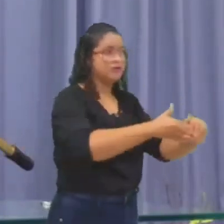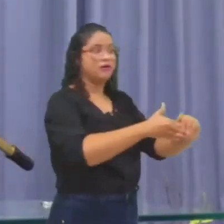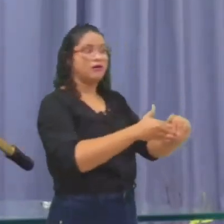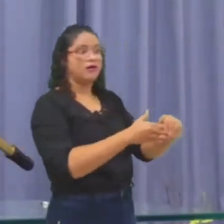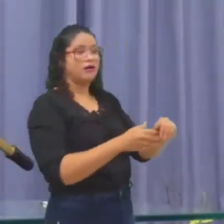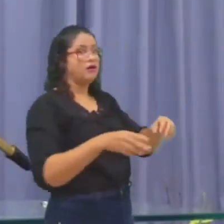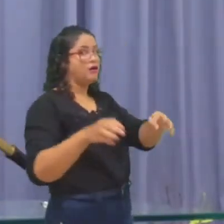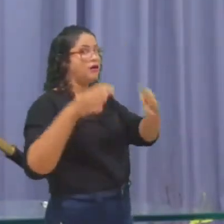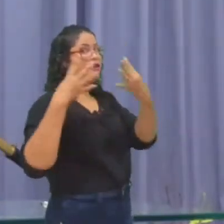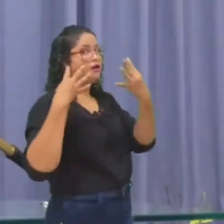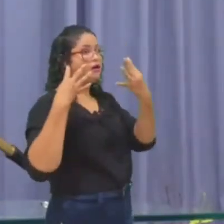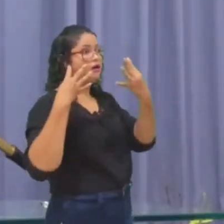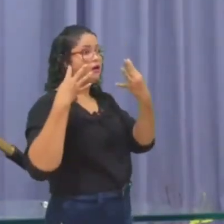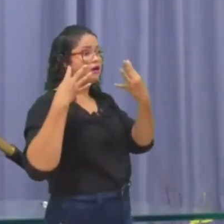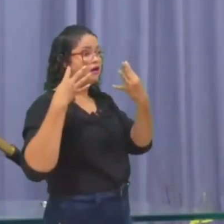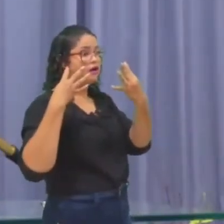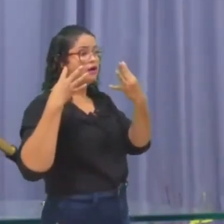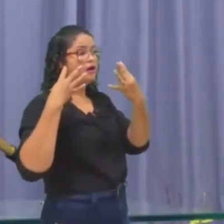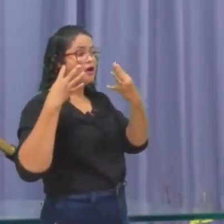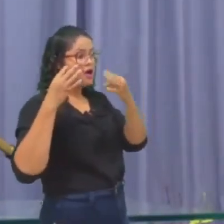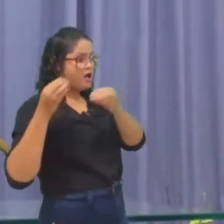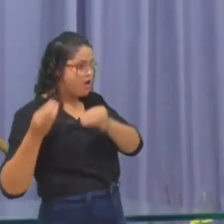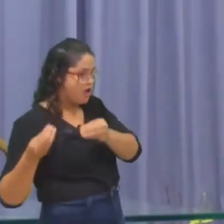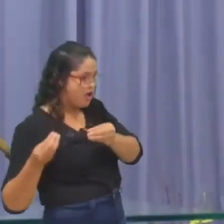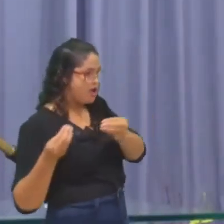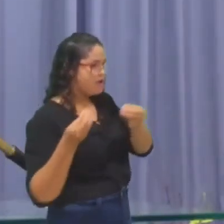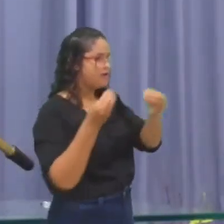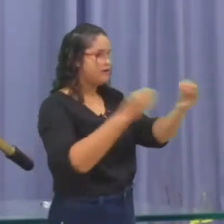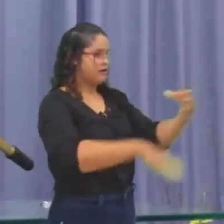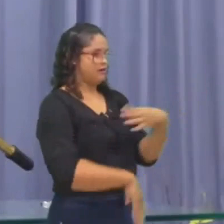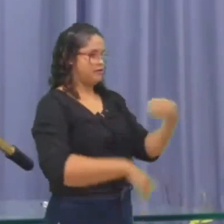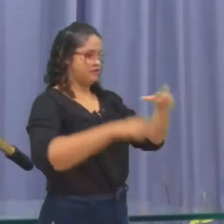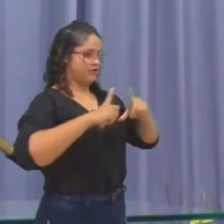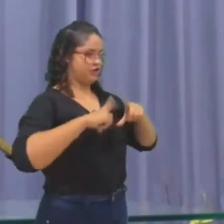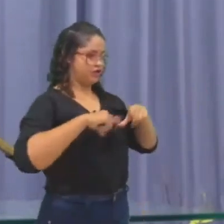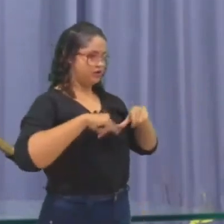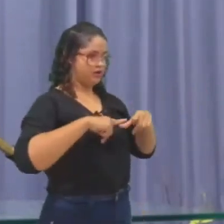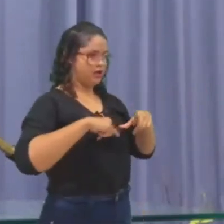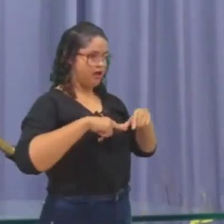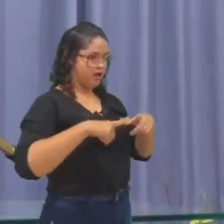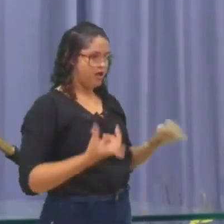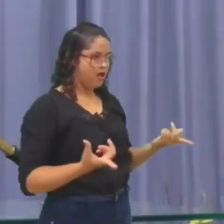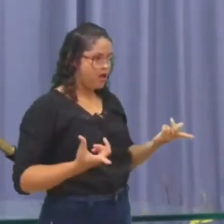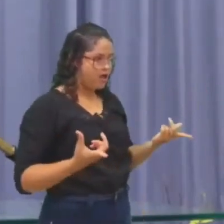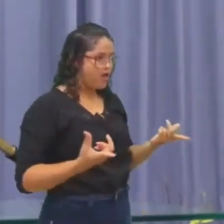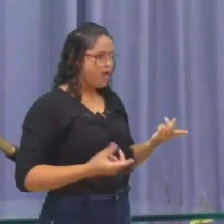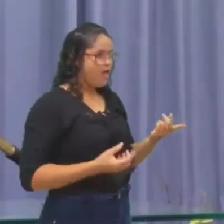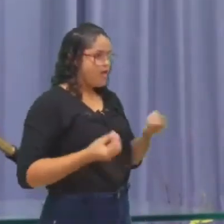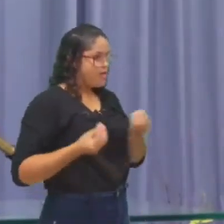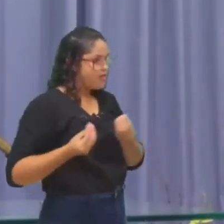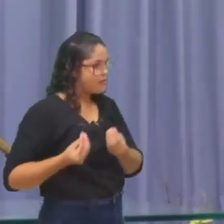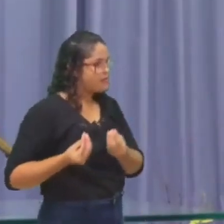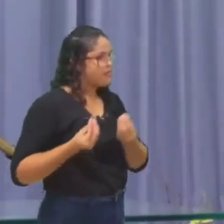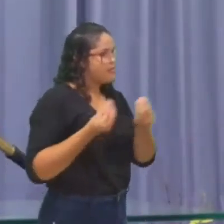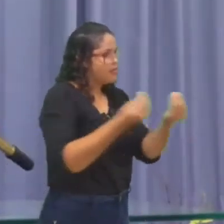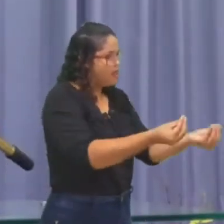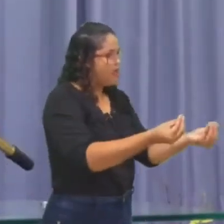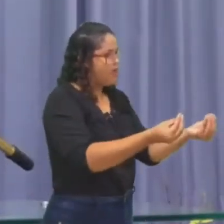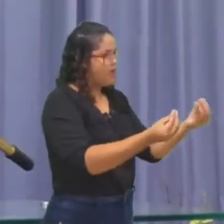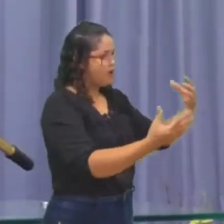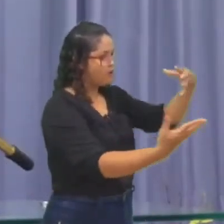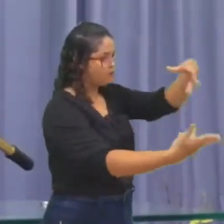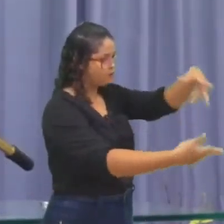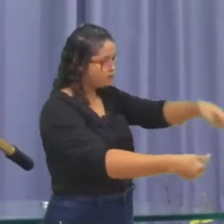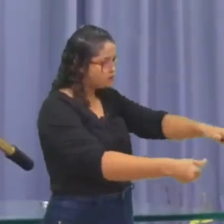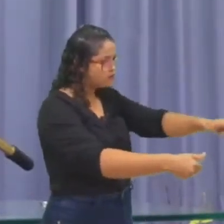diz: que eu hei de dar aos filhos de Israel. Eu darei a terra para vocês. Não